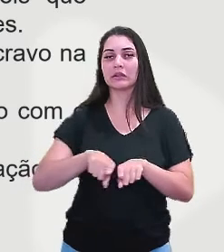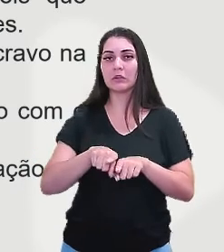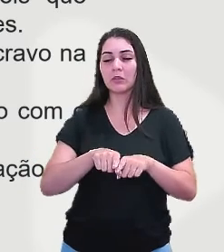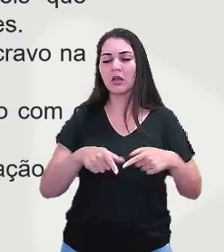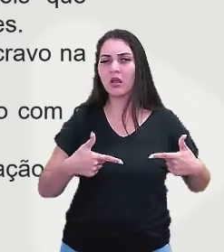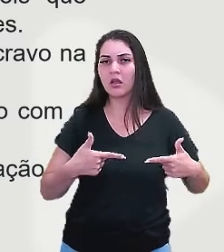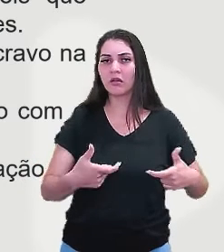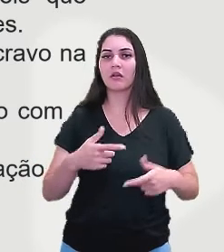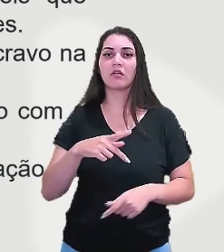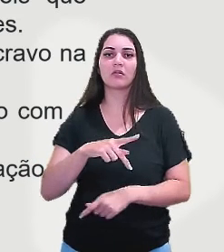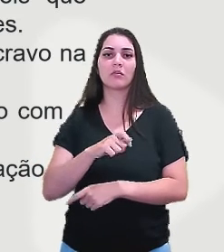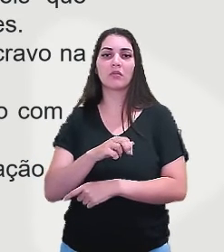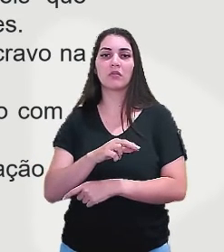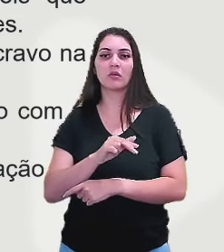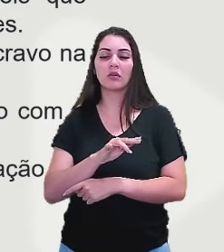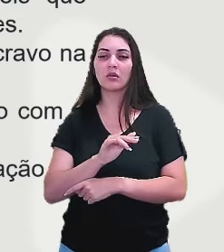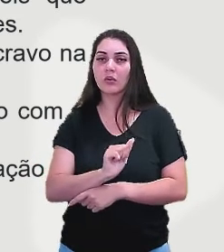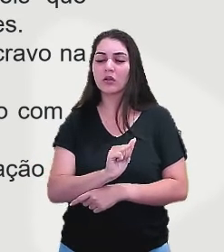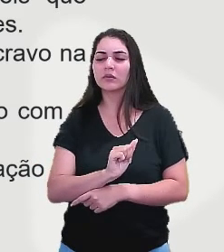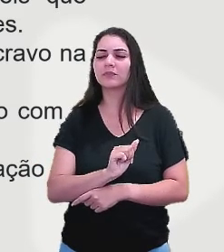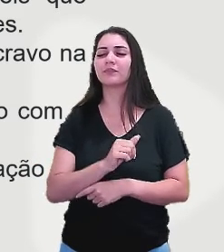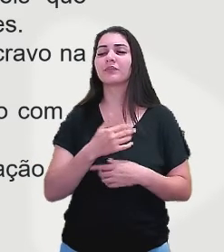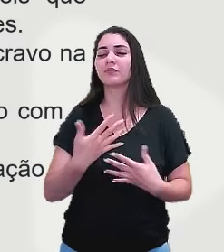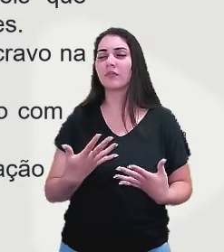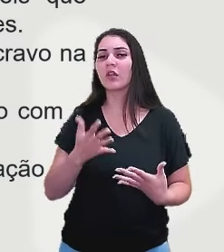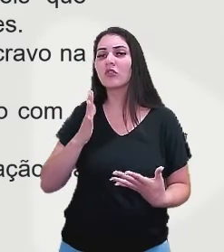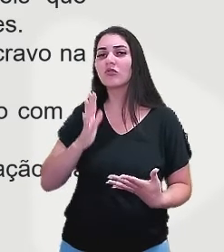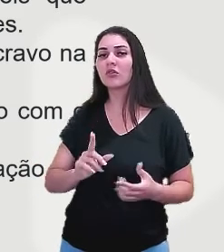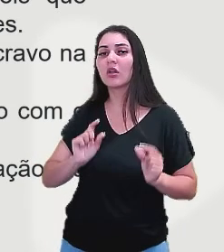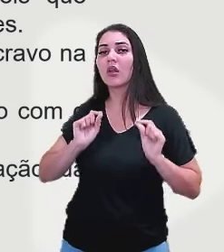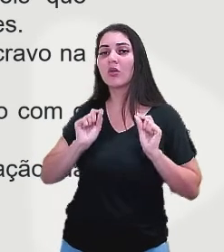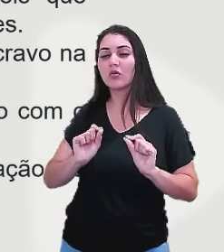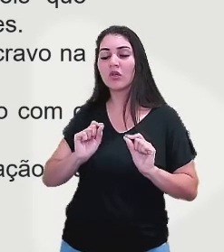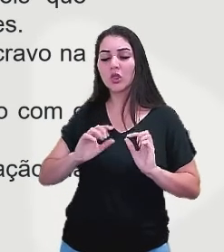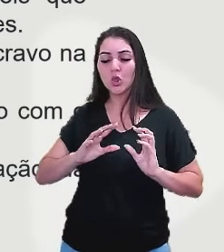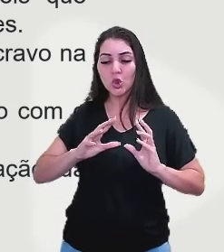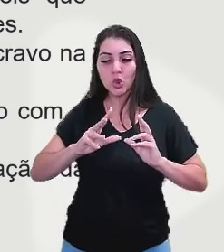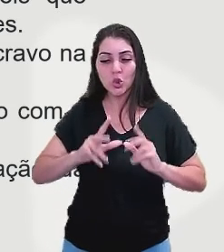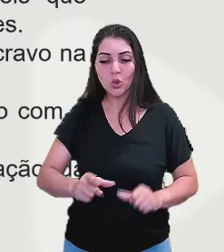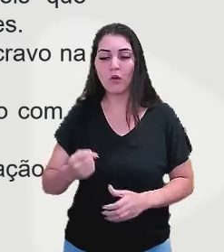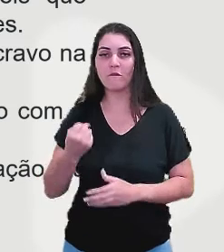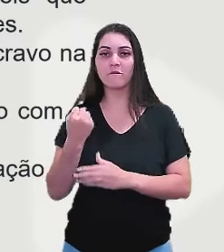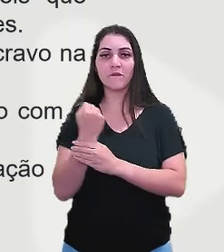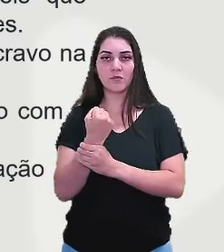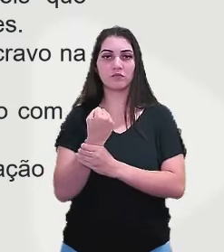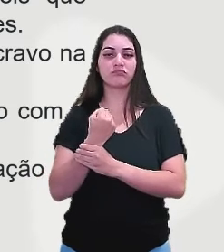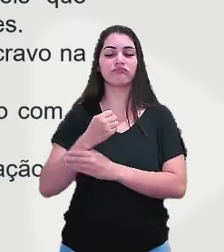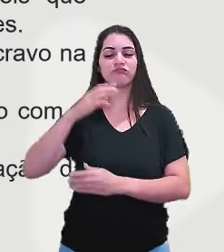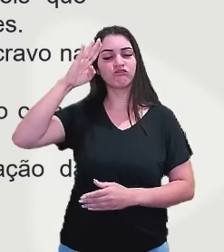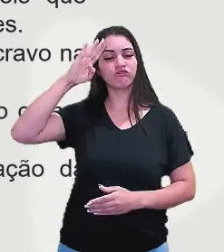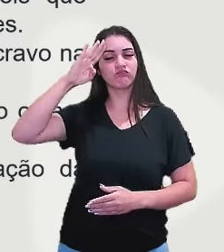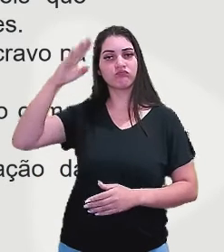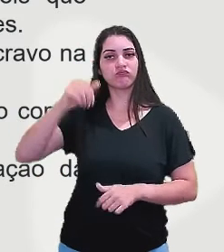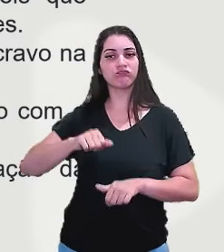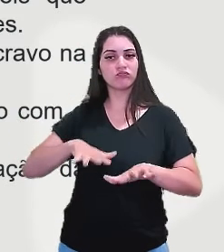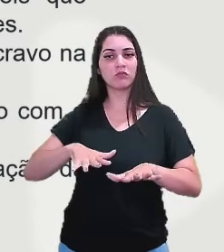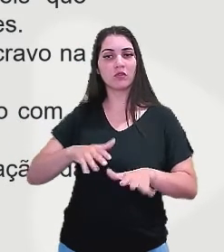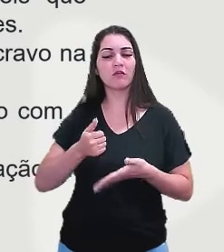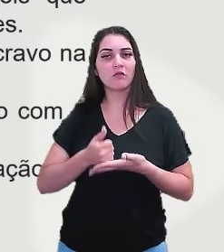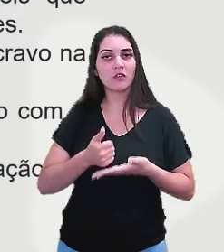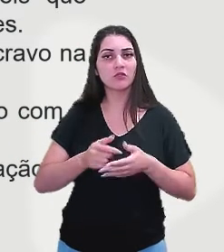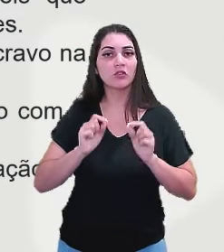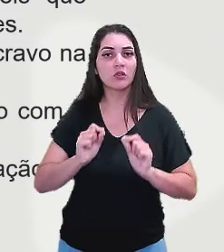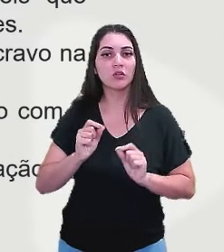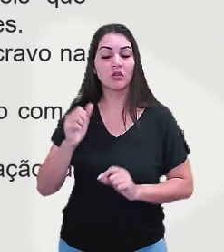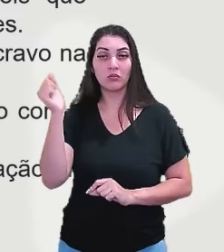Paraguai, já que toda essa força do exército que vai contribuir para